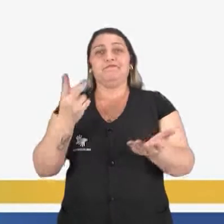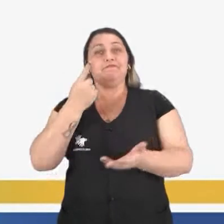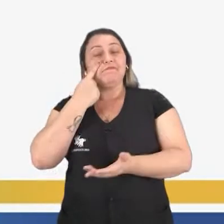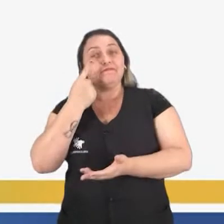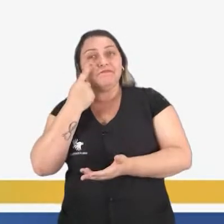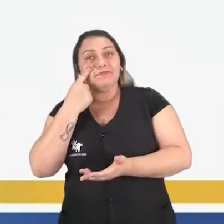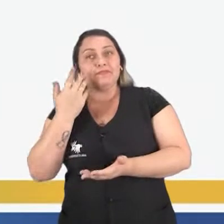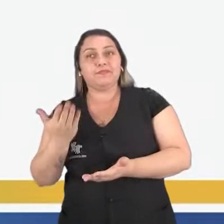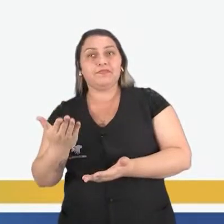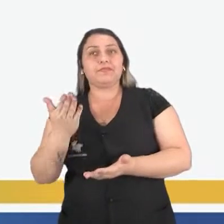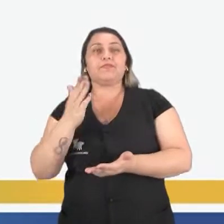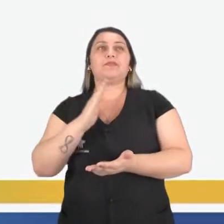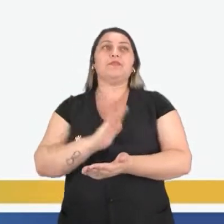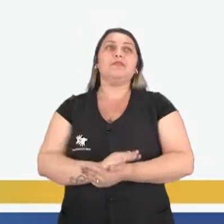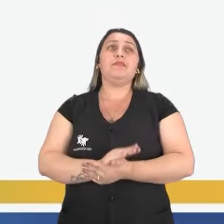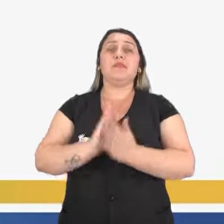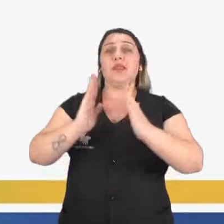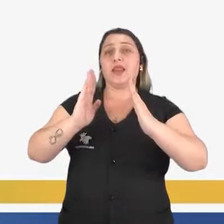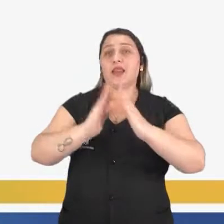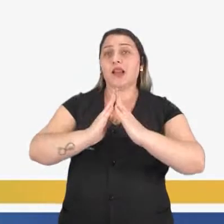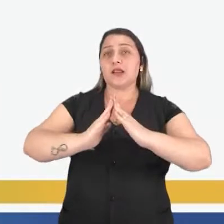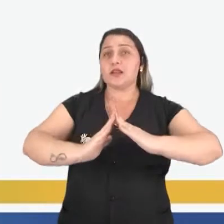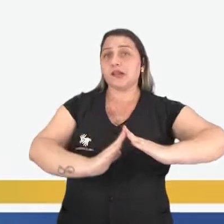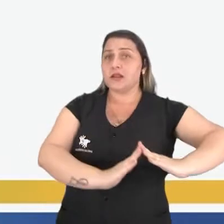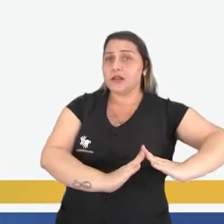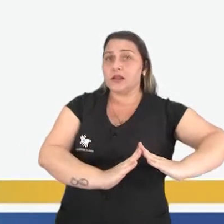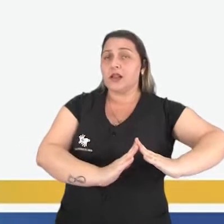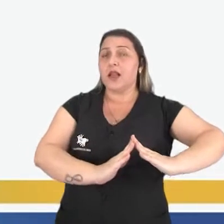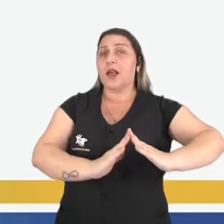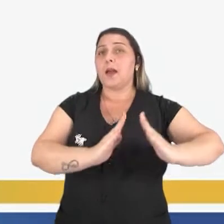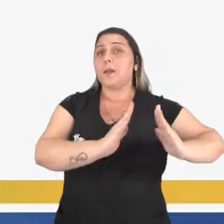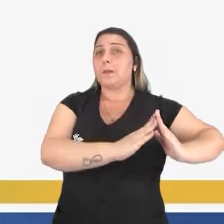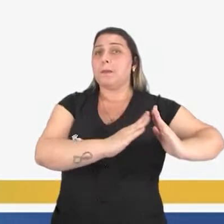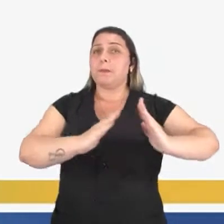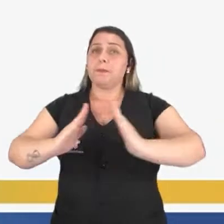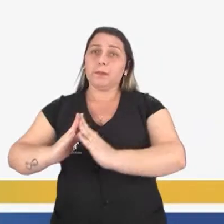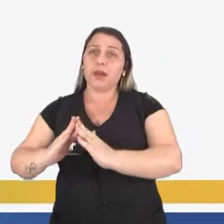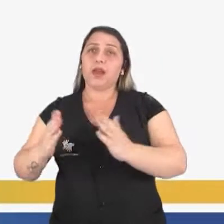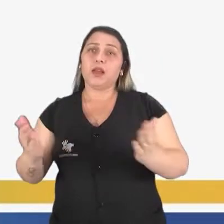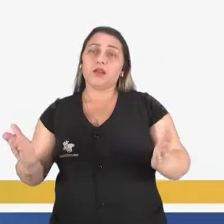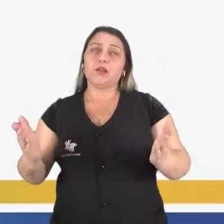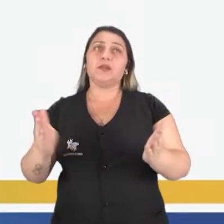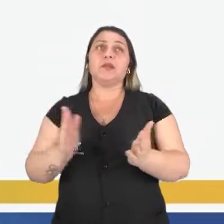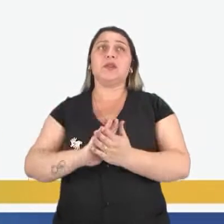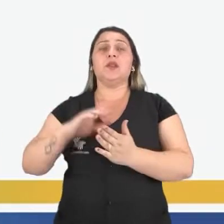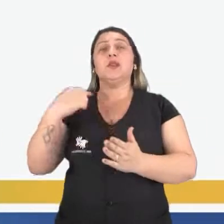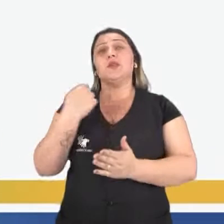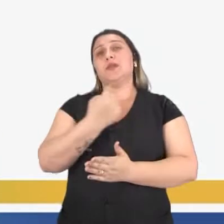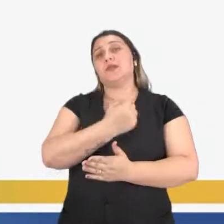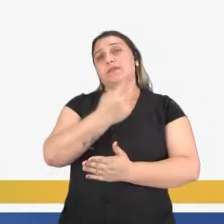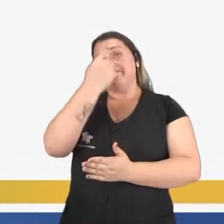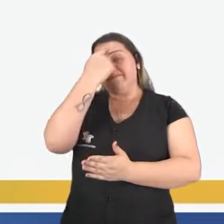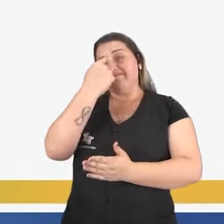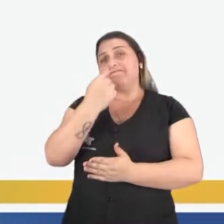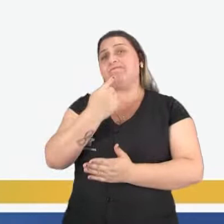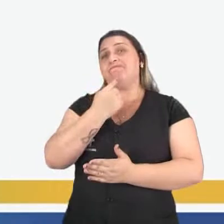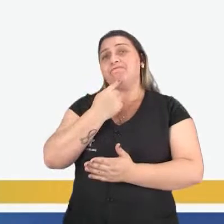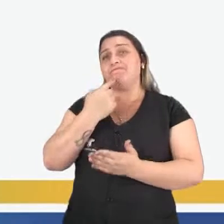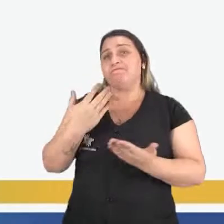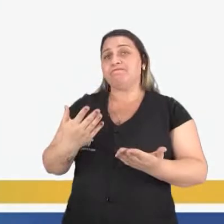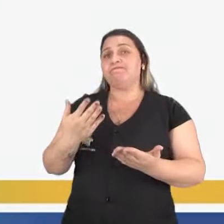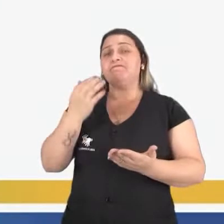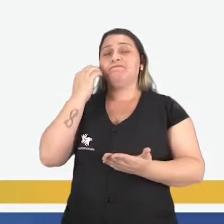vemos aí casas construídas muito próximas umas das outras. Nessas imagens aí, a